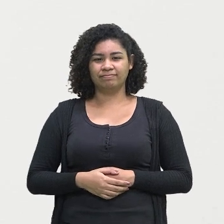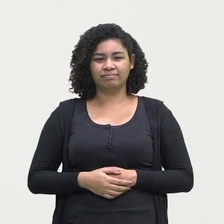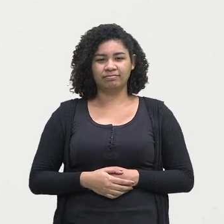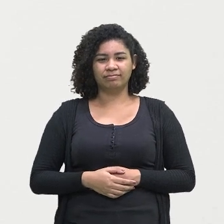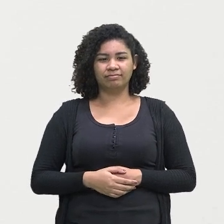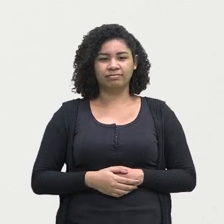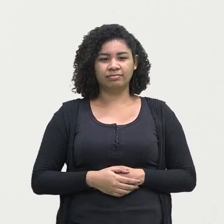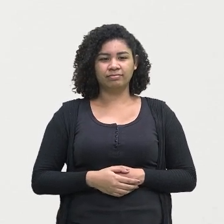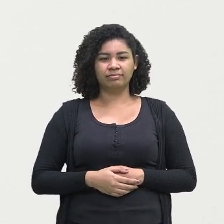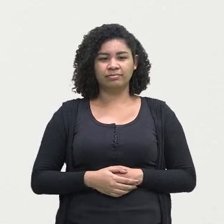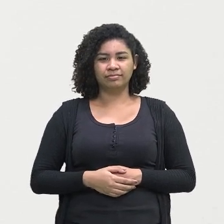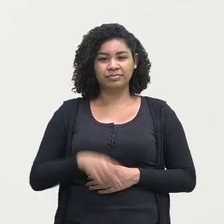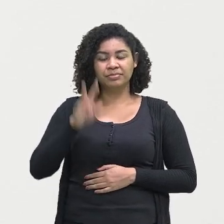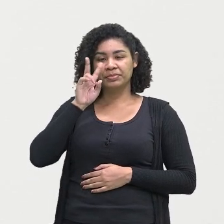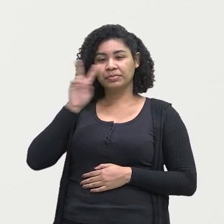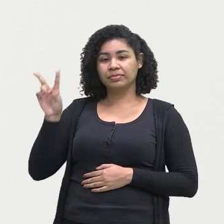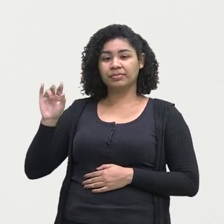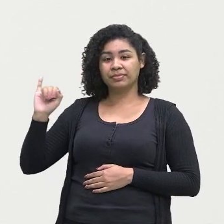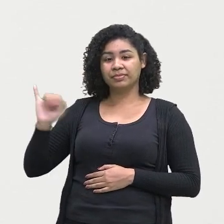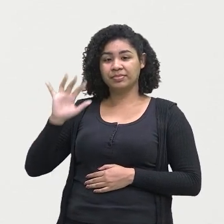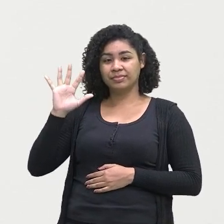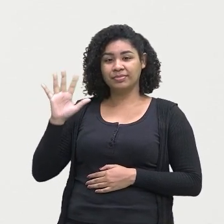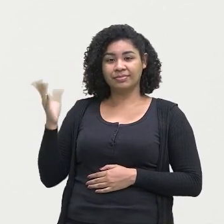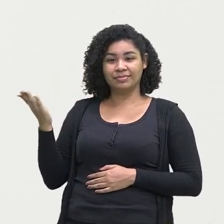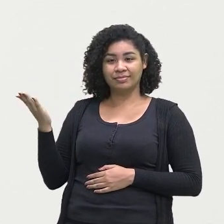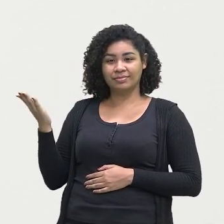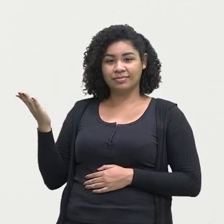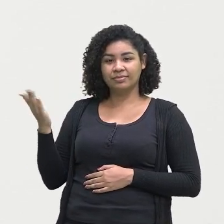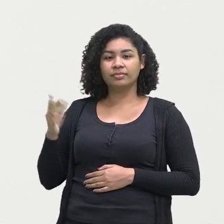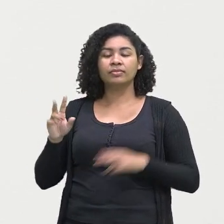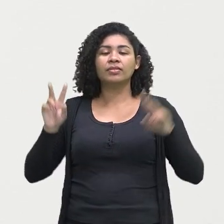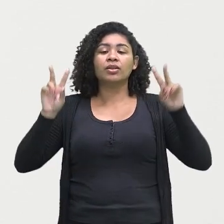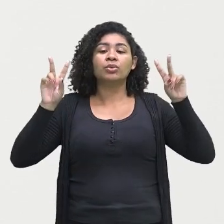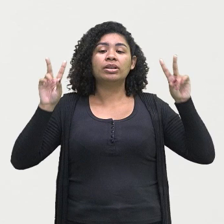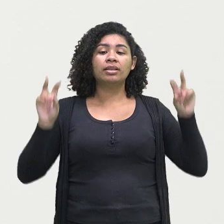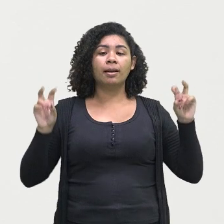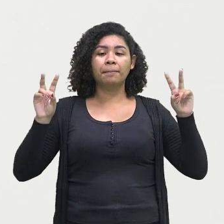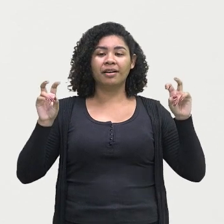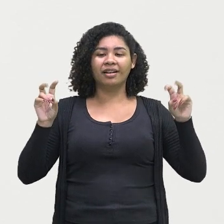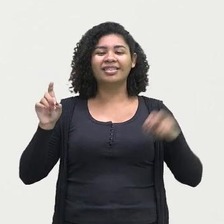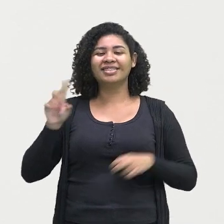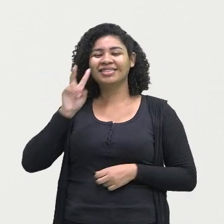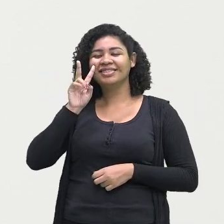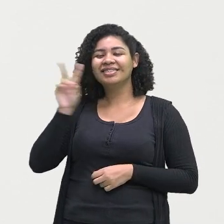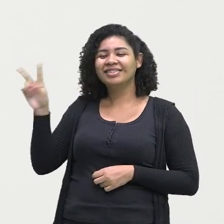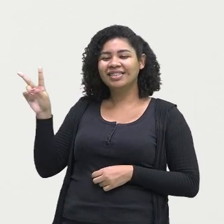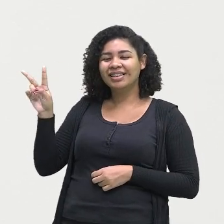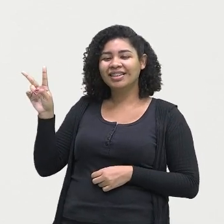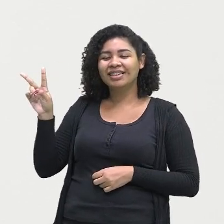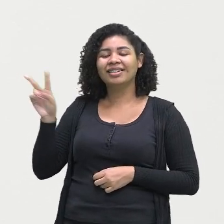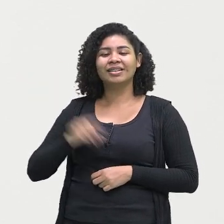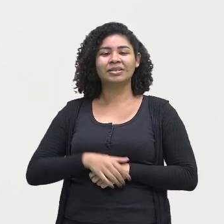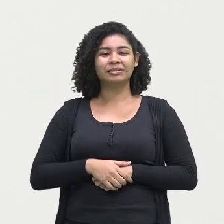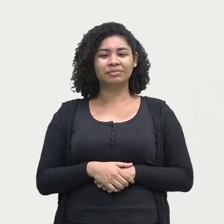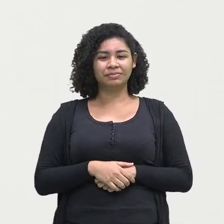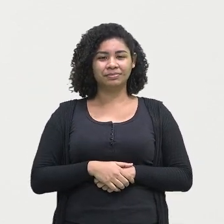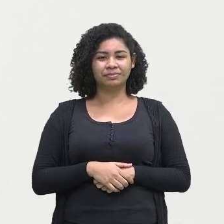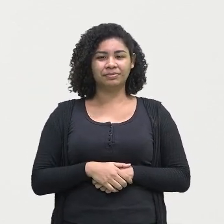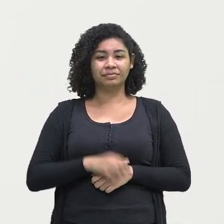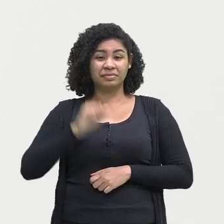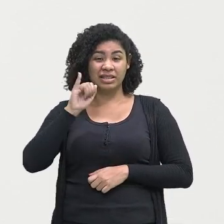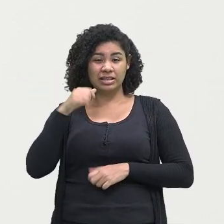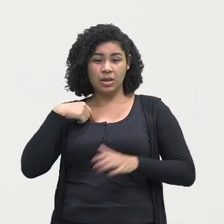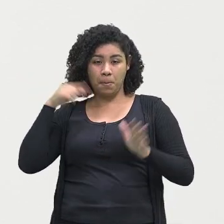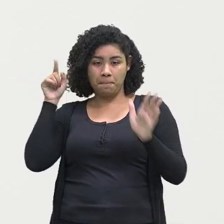Pela figura, vou voltar aqui rapidinho, pelo título do texto, vocês dando uma olhadinha, né? Se eu